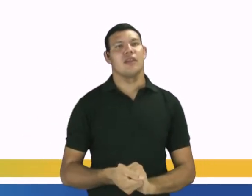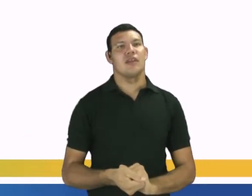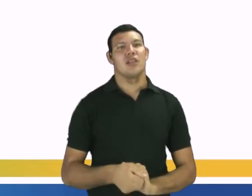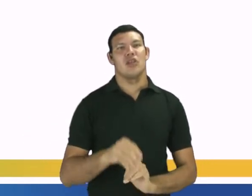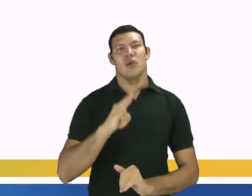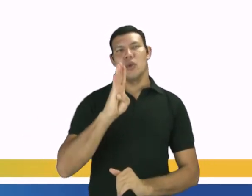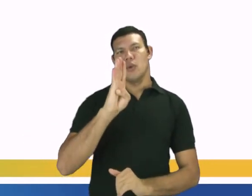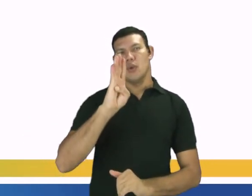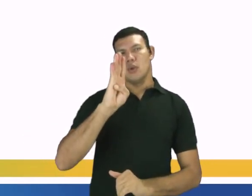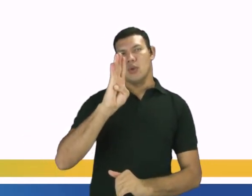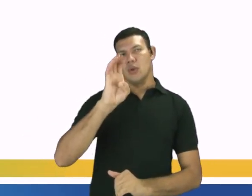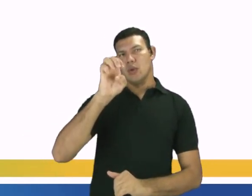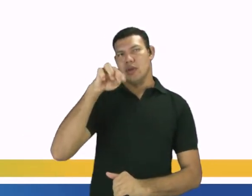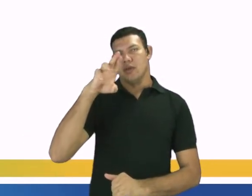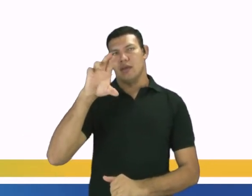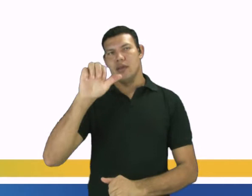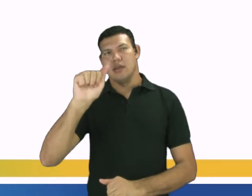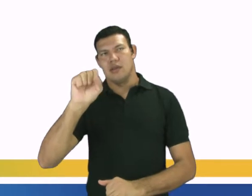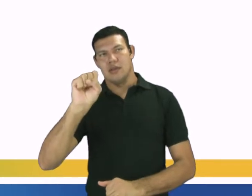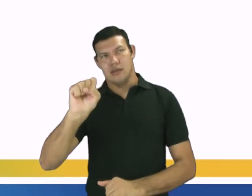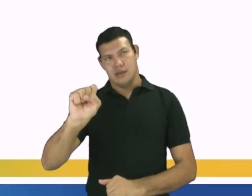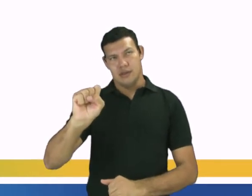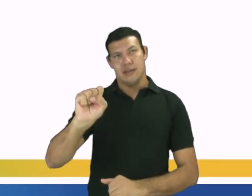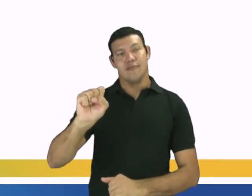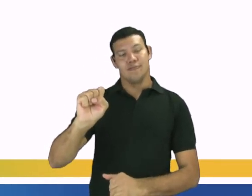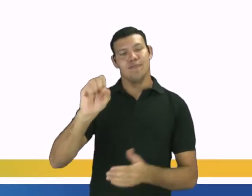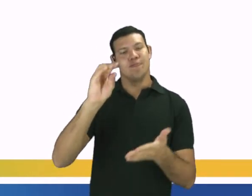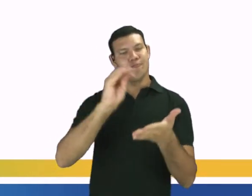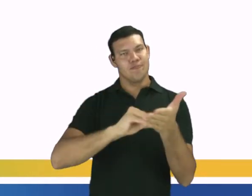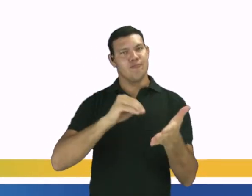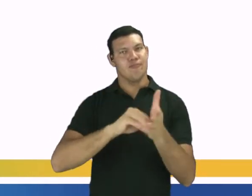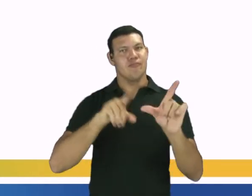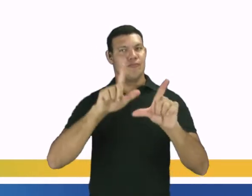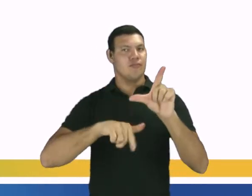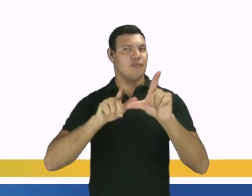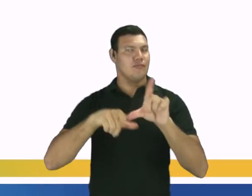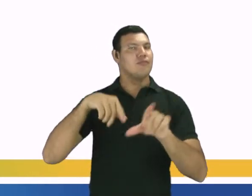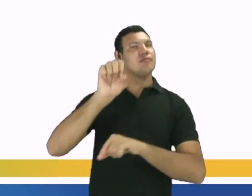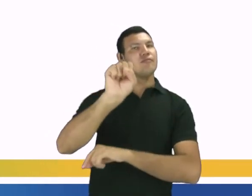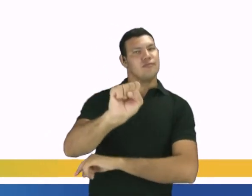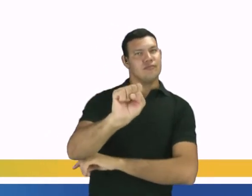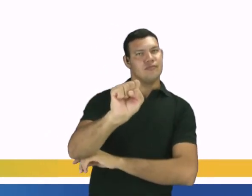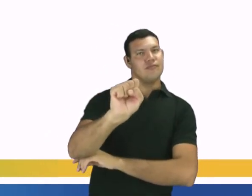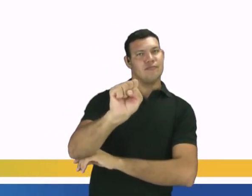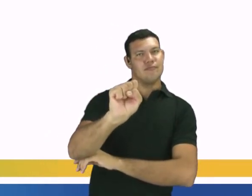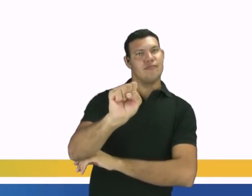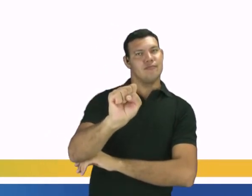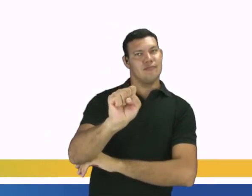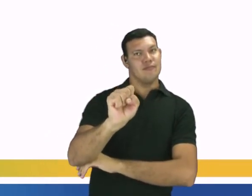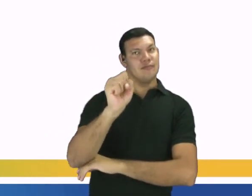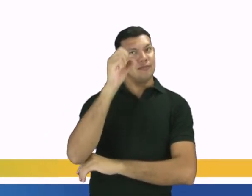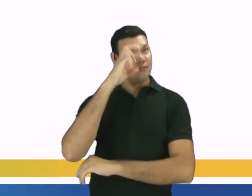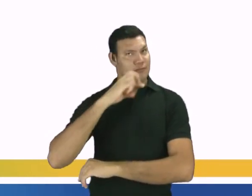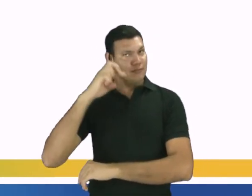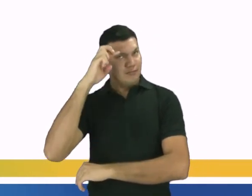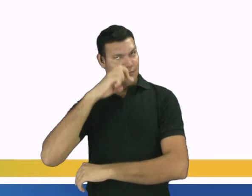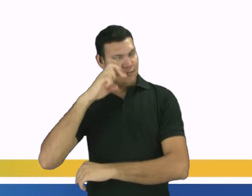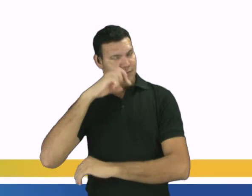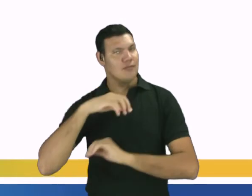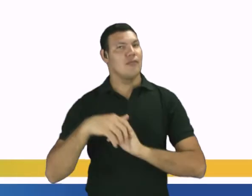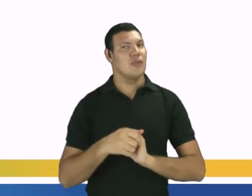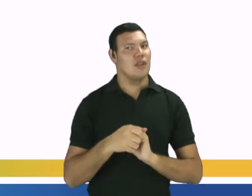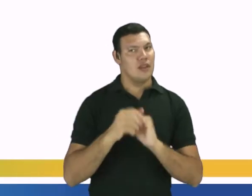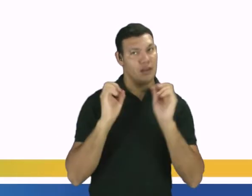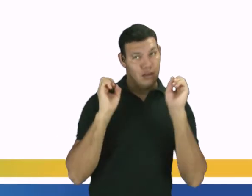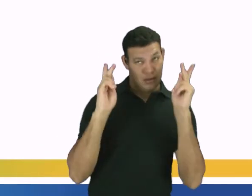Esse não tem para onde correr, pessoal. É buenas tardes mesmo, tá? Observa, de novo, olha lá, ó, com a correção.